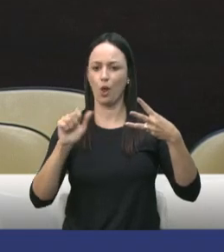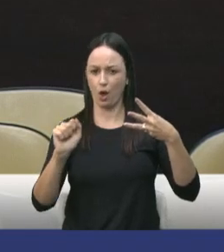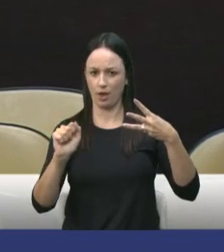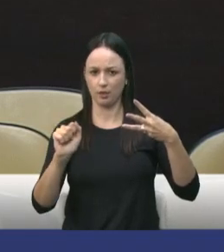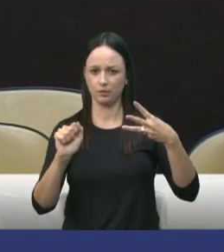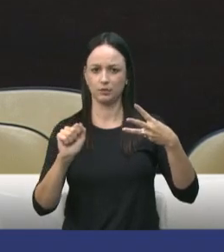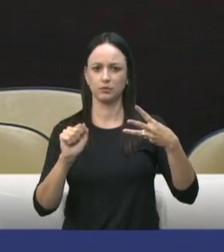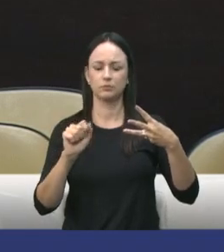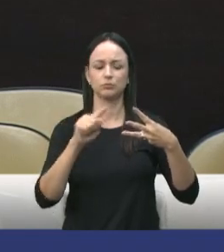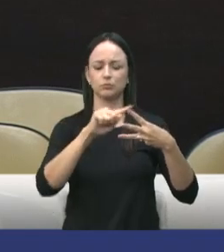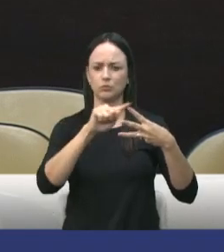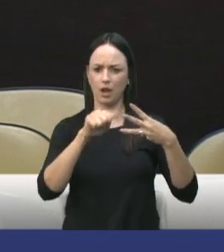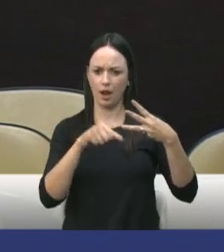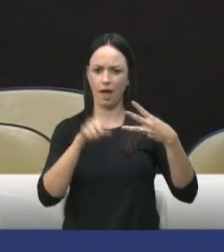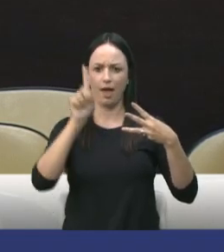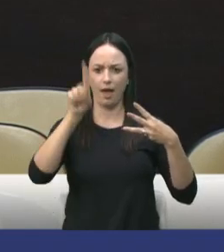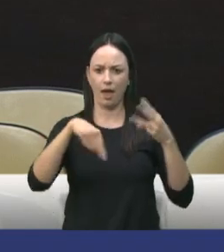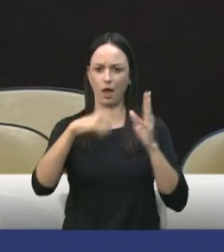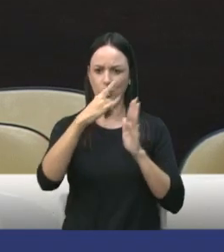eles são documentos